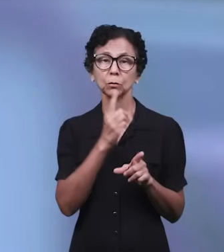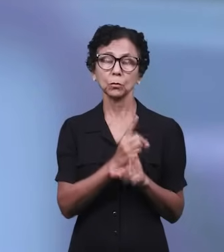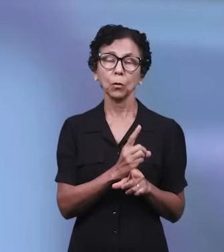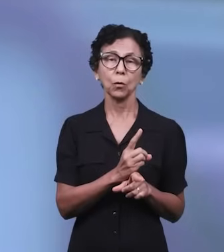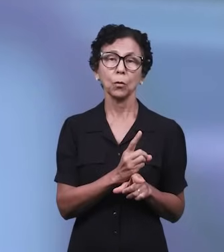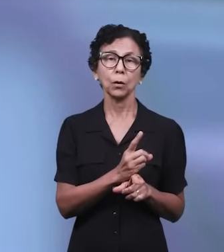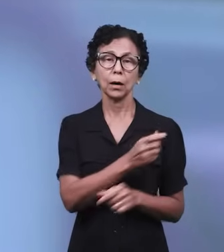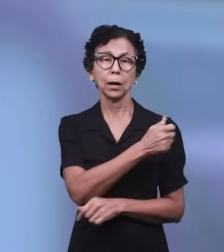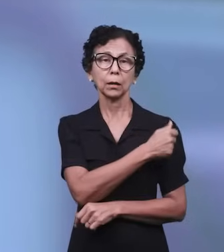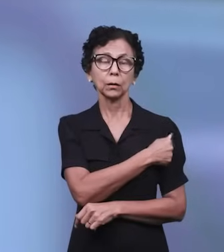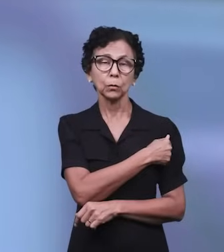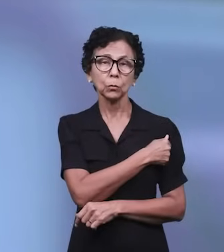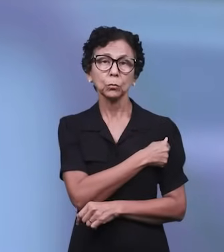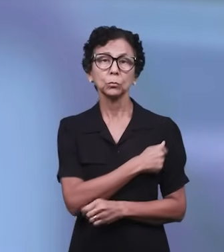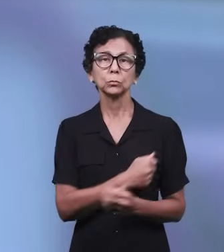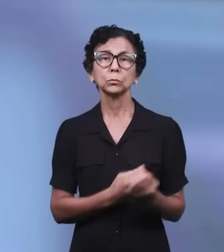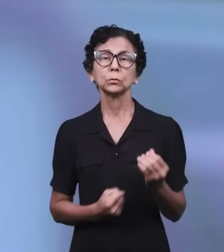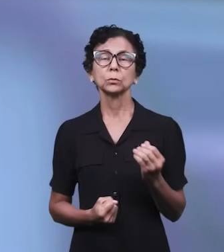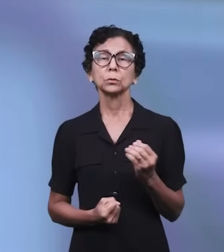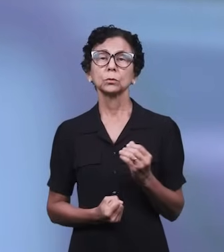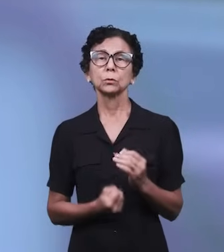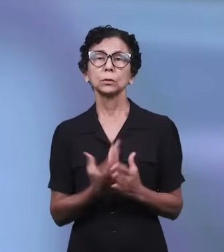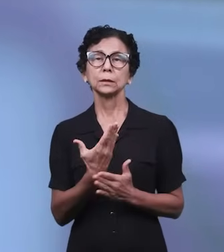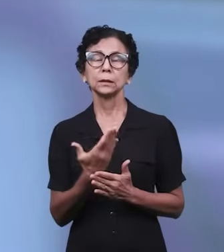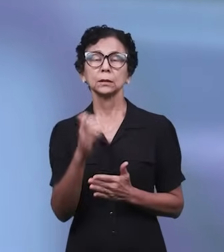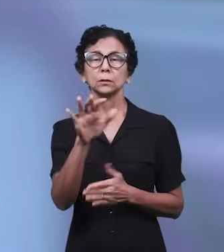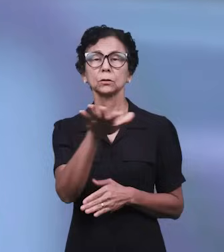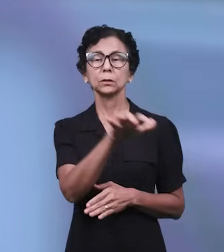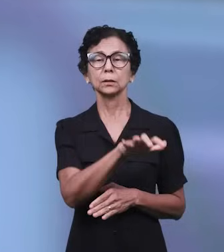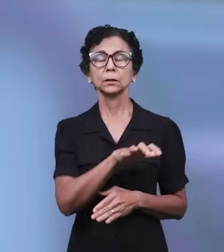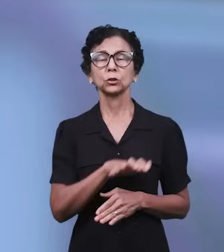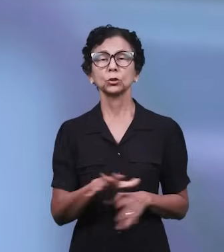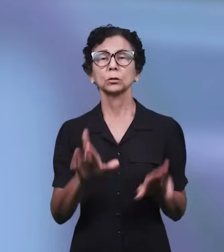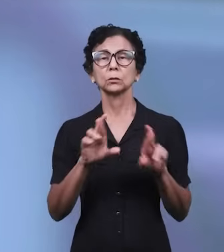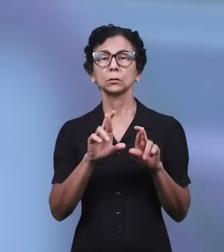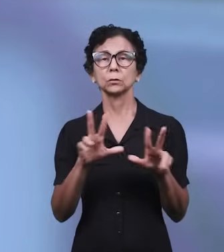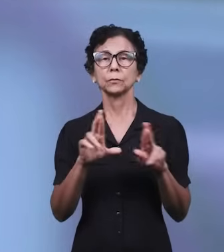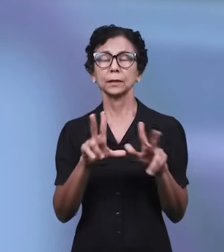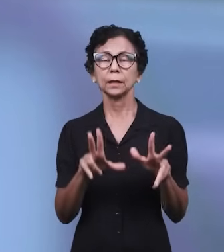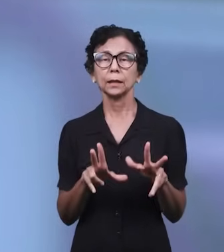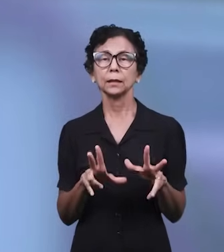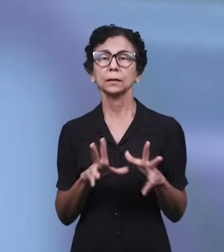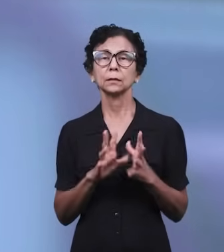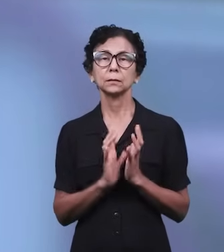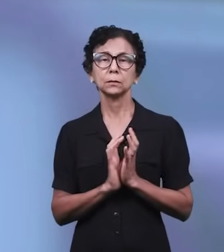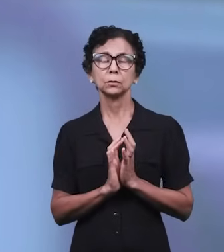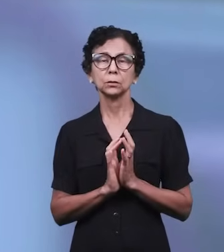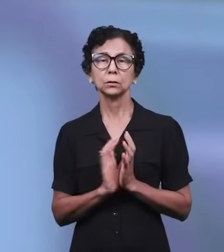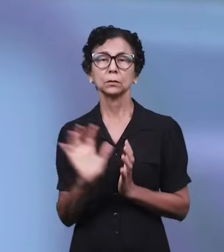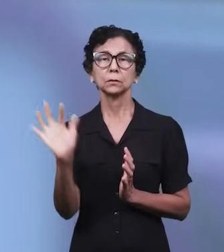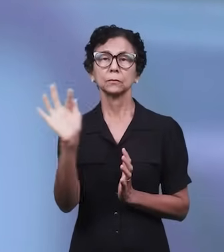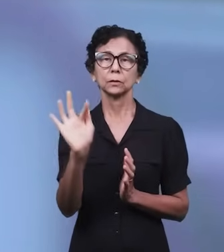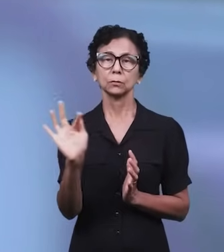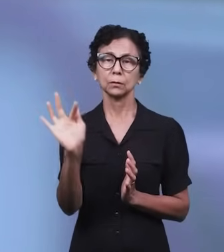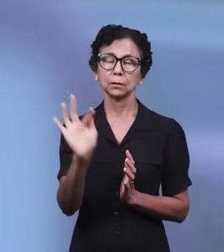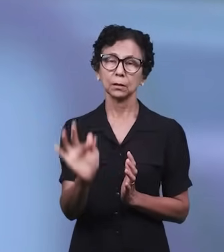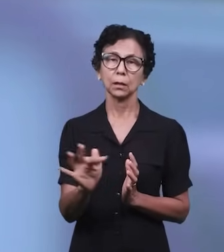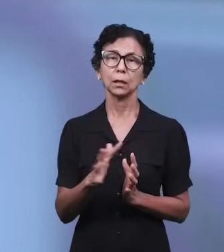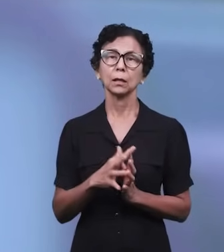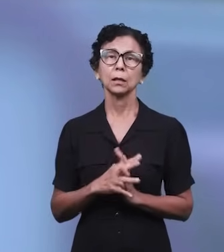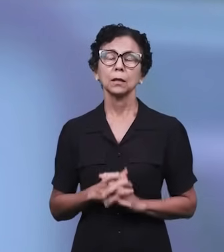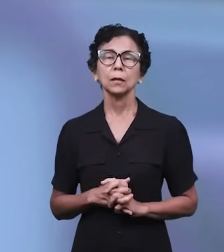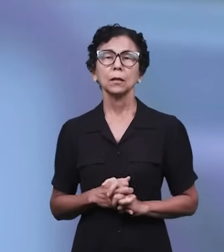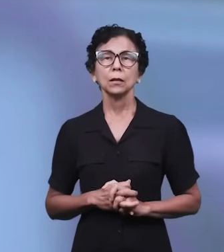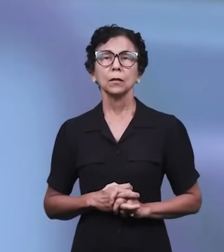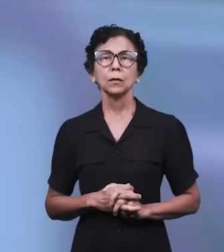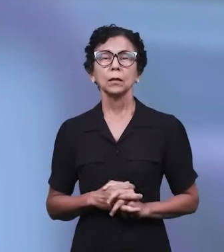origens, uma possibilidade para se construir valores que terão, sim, impacto na constituição da própria